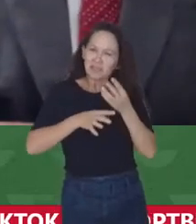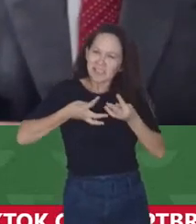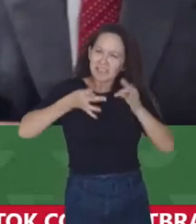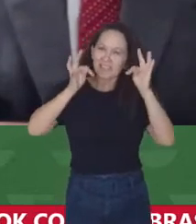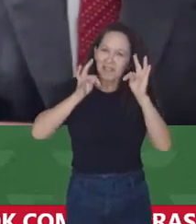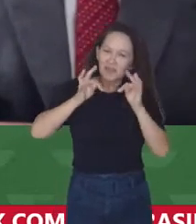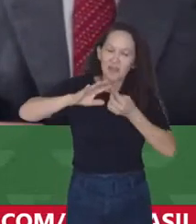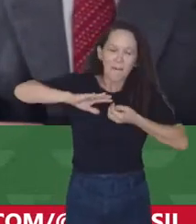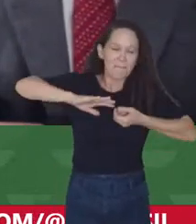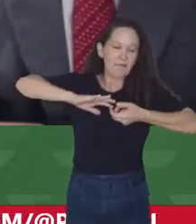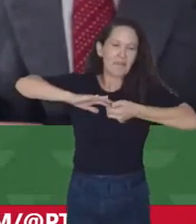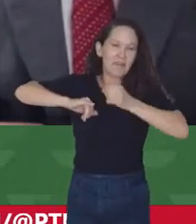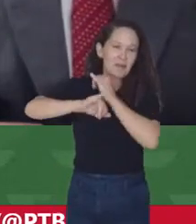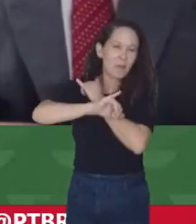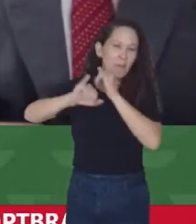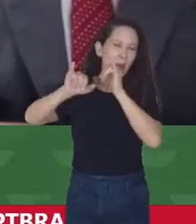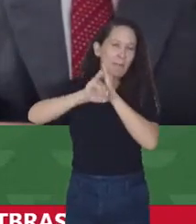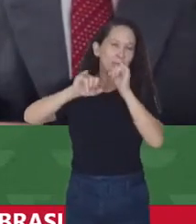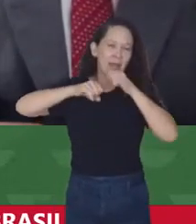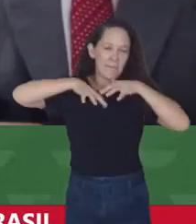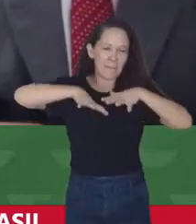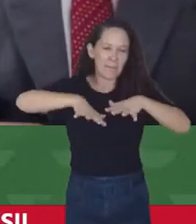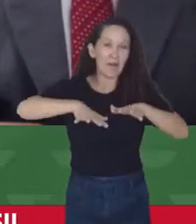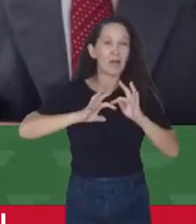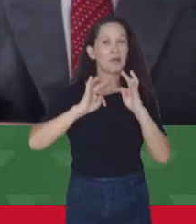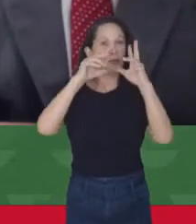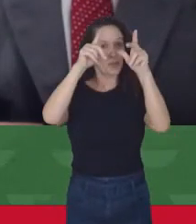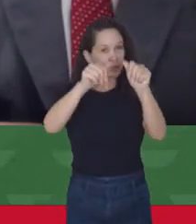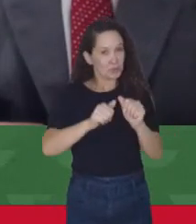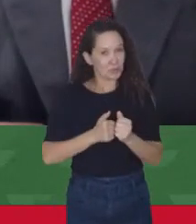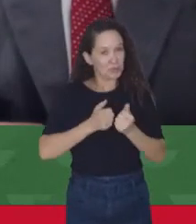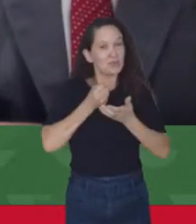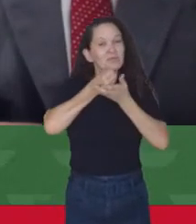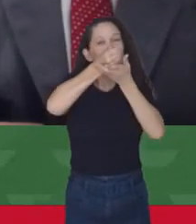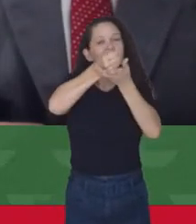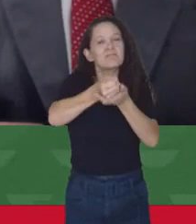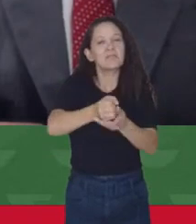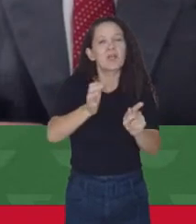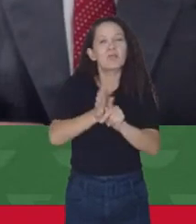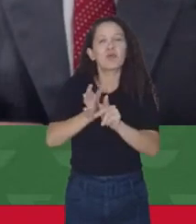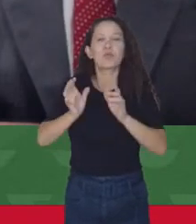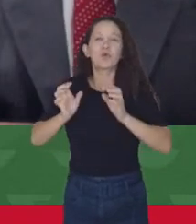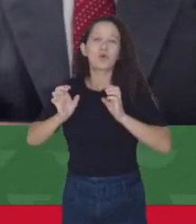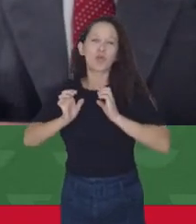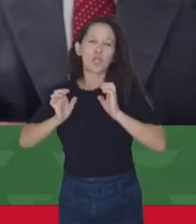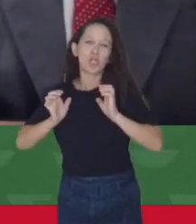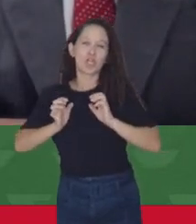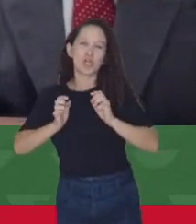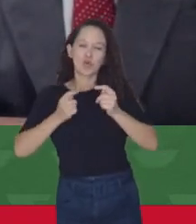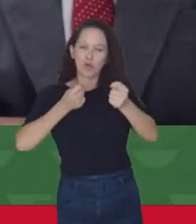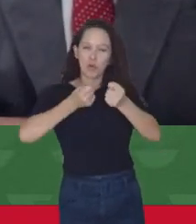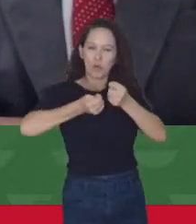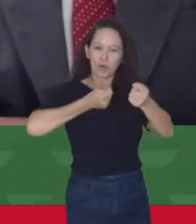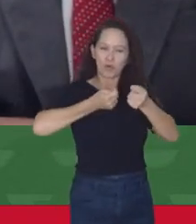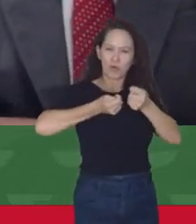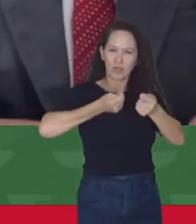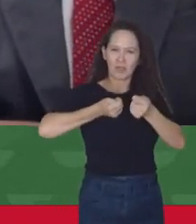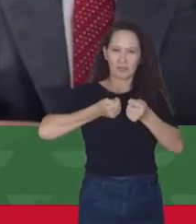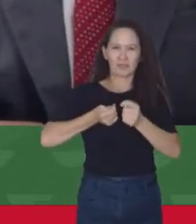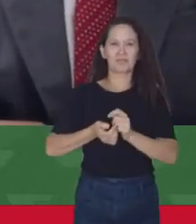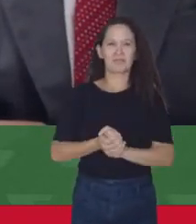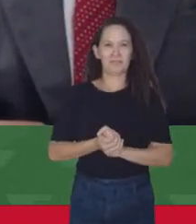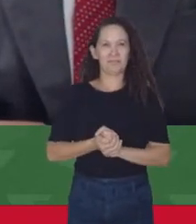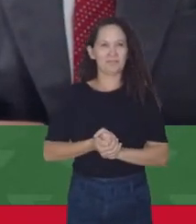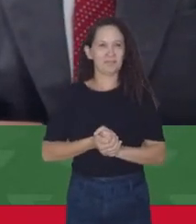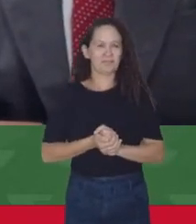news, não sei o que mais, etc. Tudo isso está a serviço da elite dominadora. Você viu